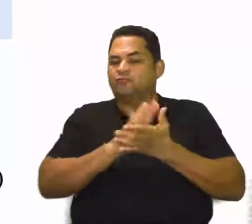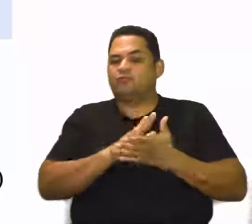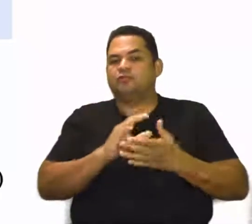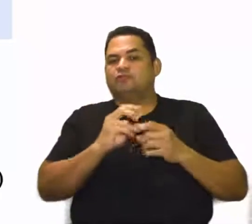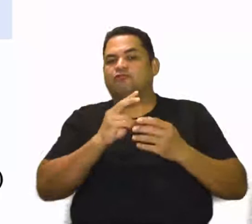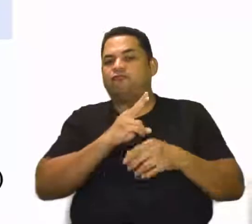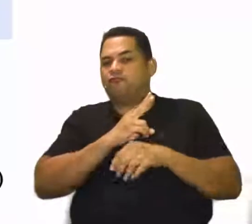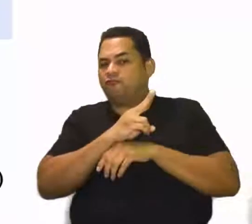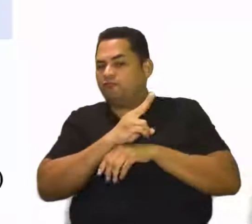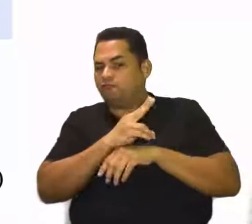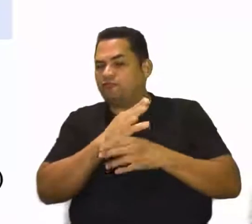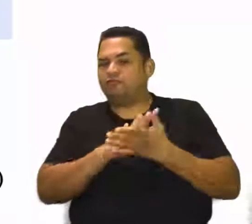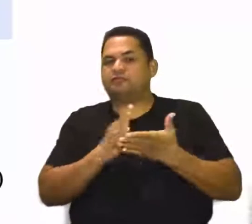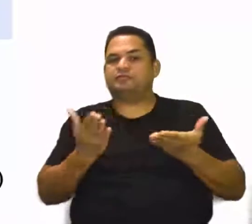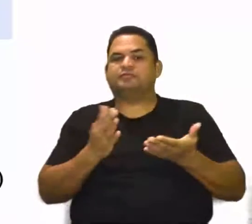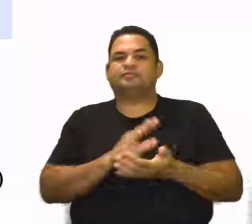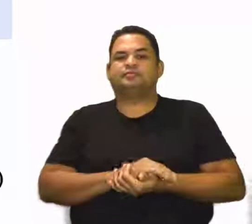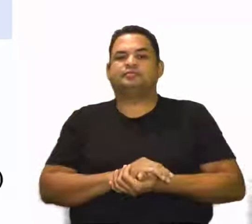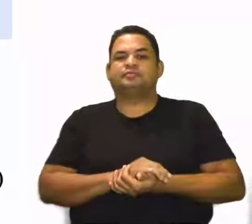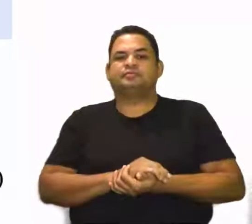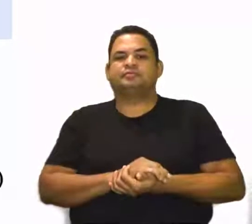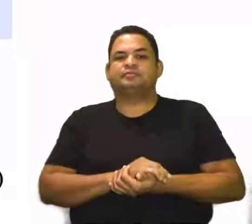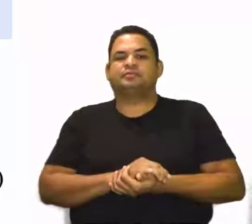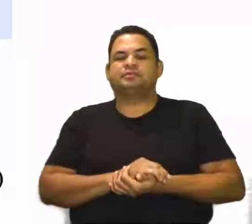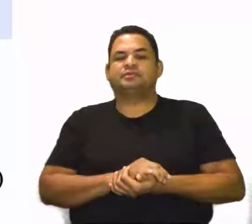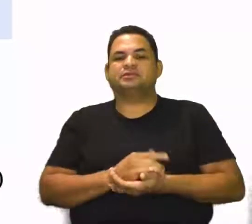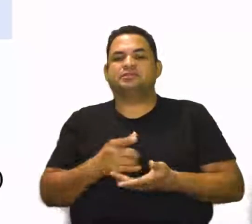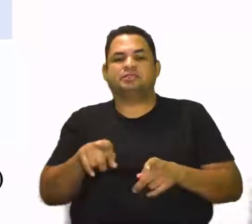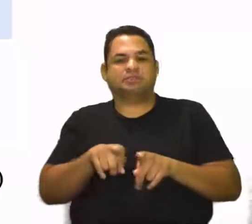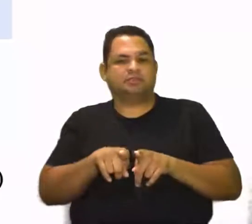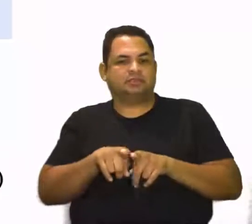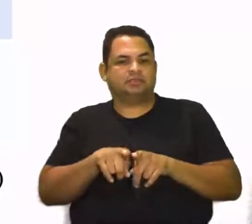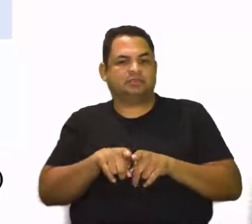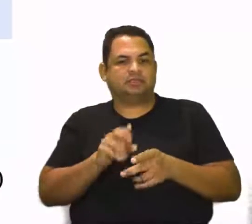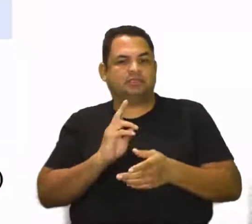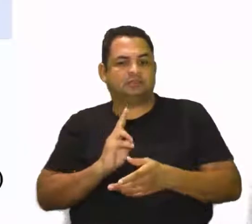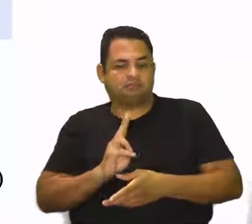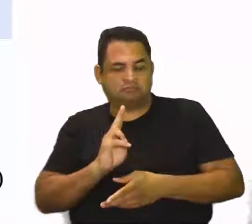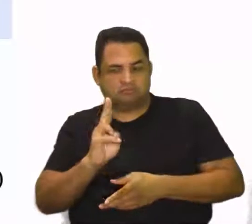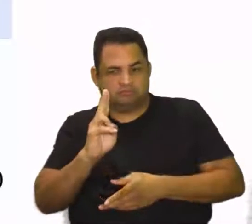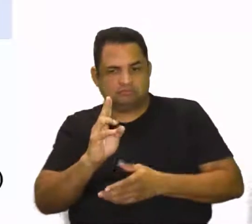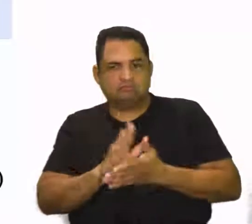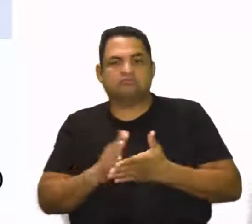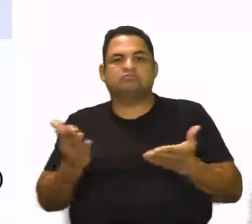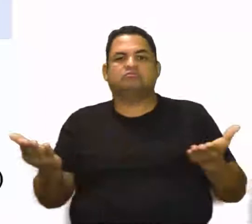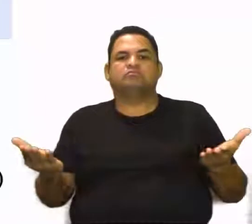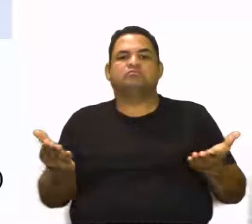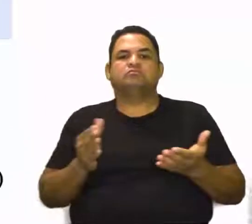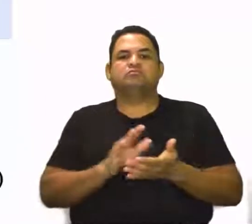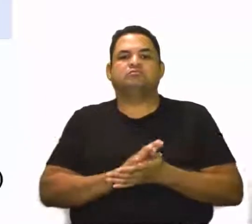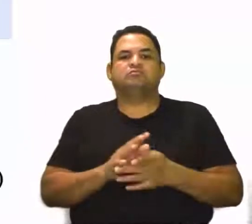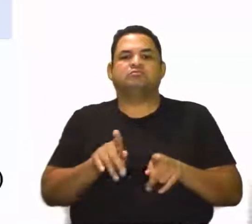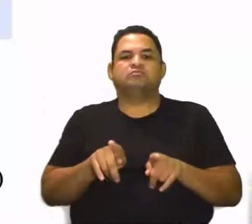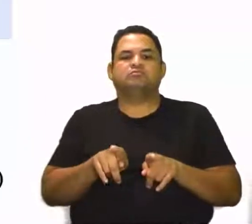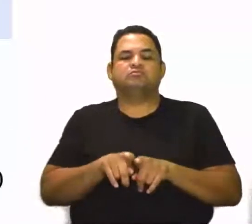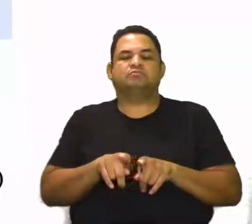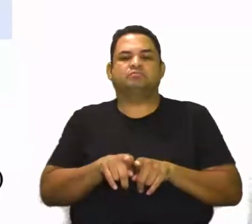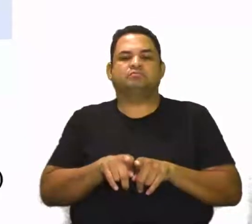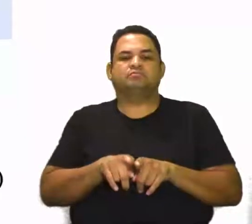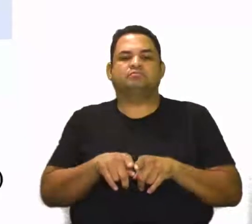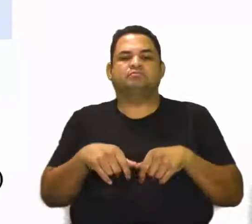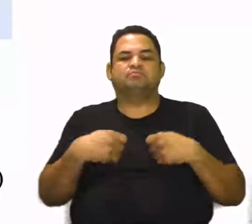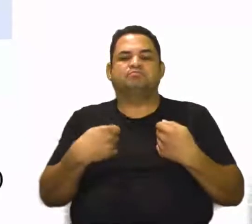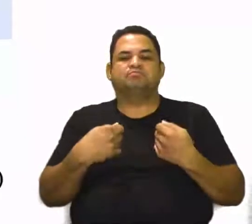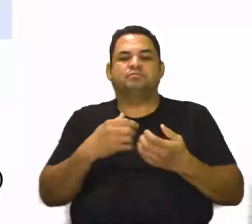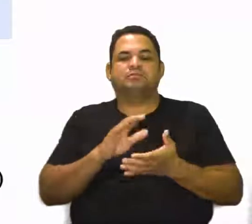a minha idade, a minha faixa etária. Eu tenho que considerar que eu preciso de progressão, que eu também preciso lembrar que se